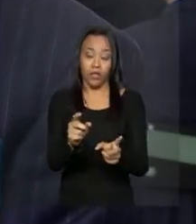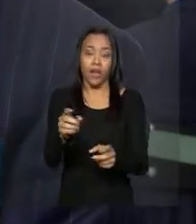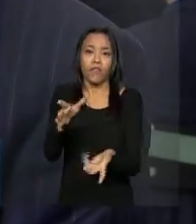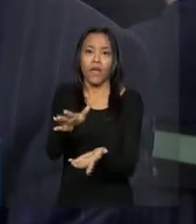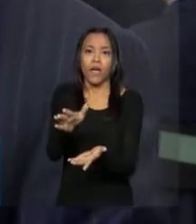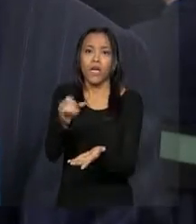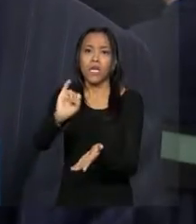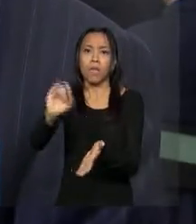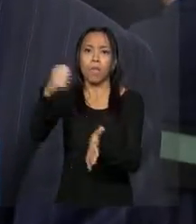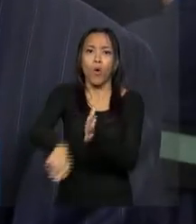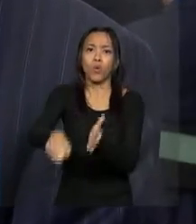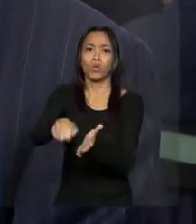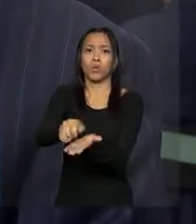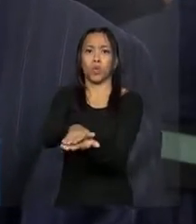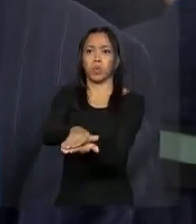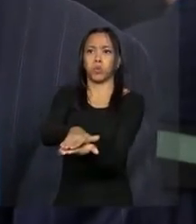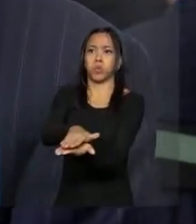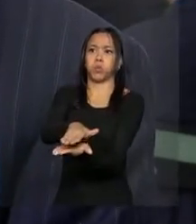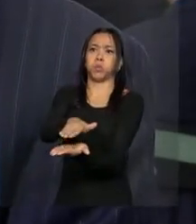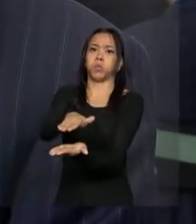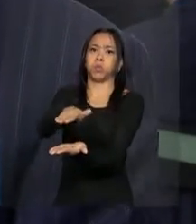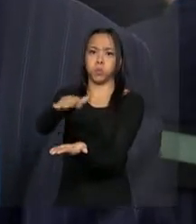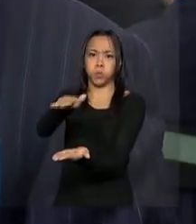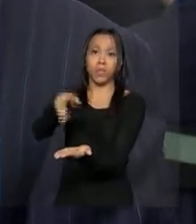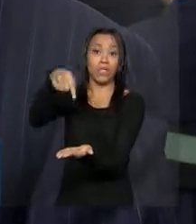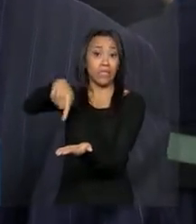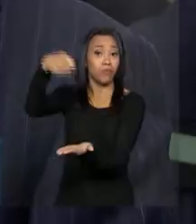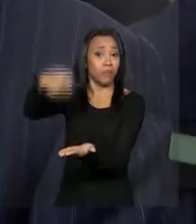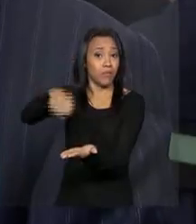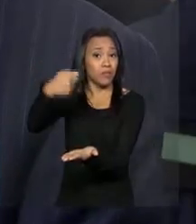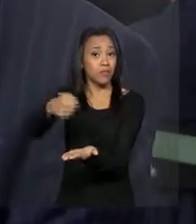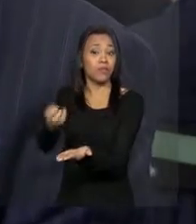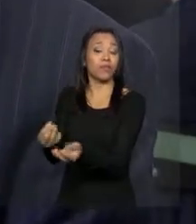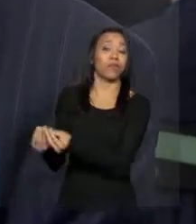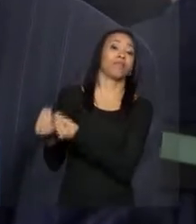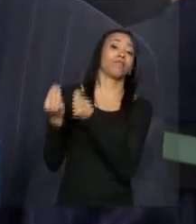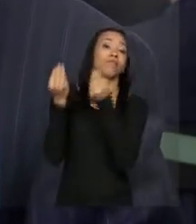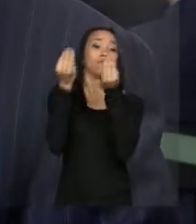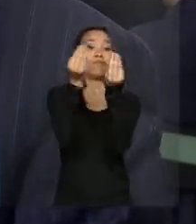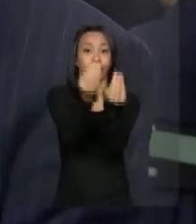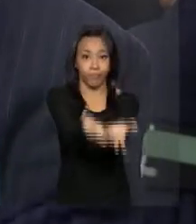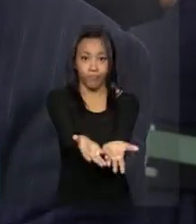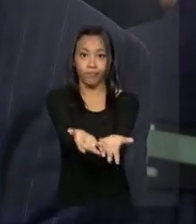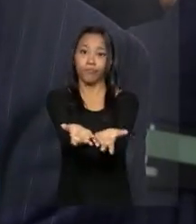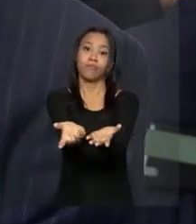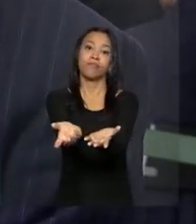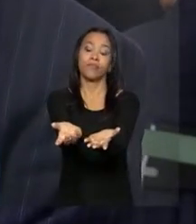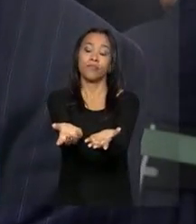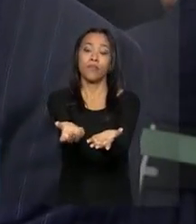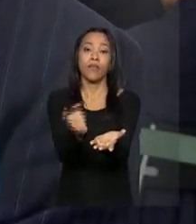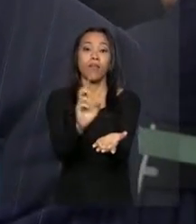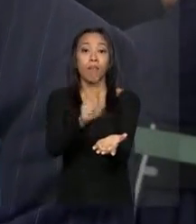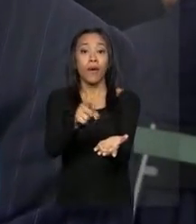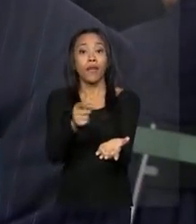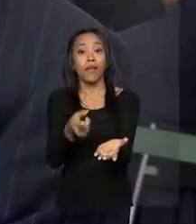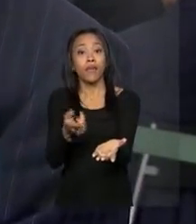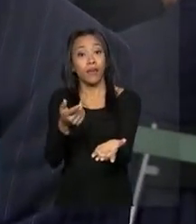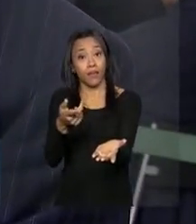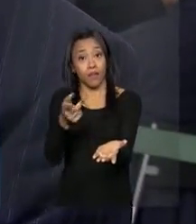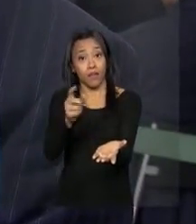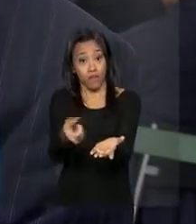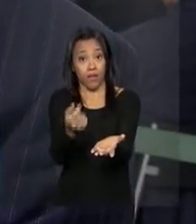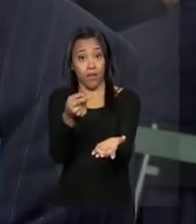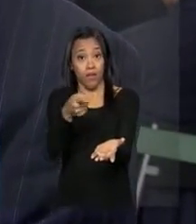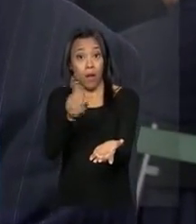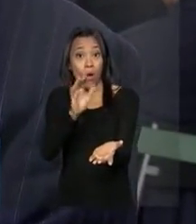Esses impostos precisam ser devolvidos para que mantenha suprindo o fluxo de caixa da empresa.